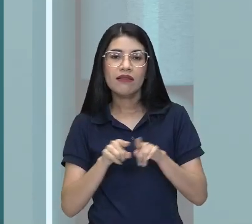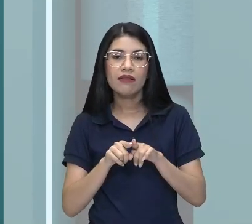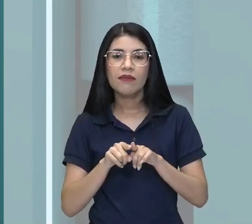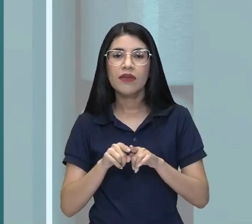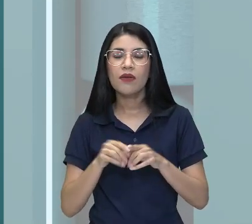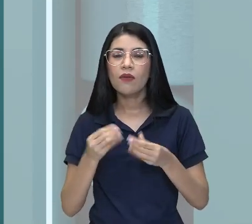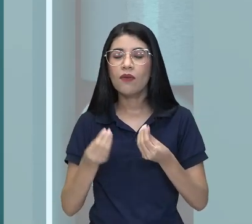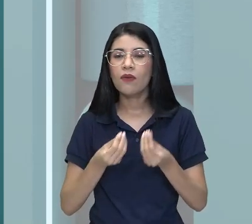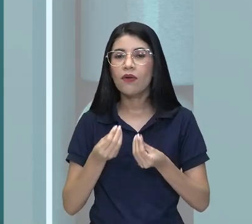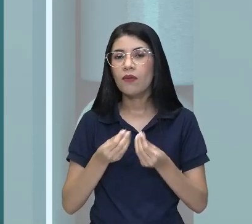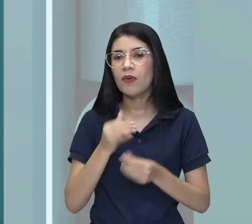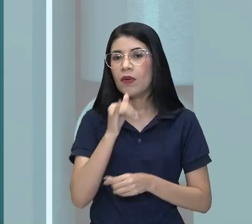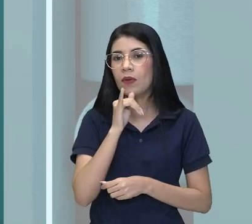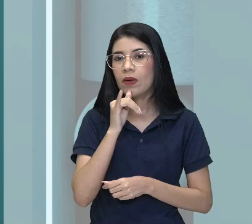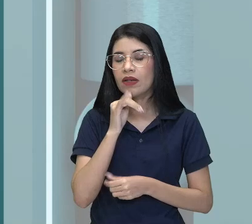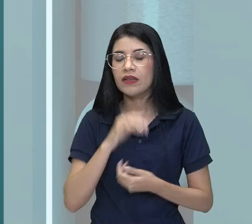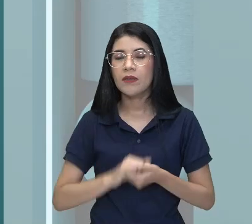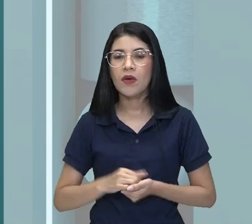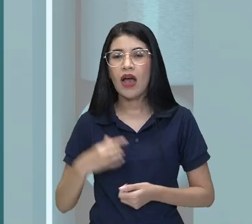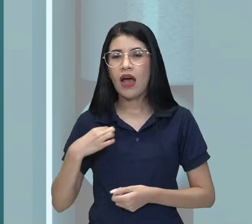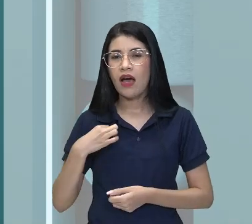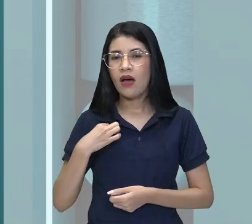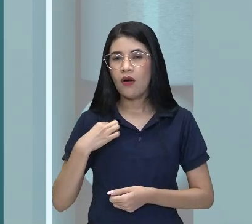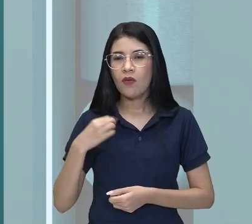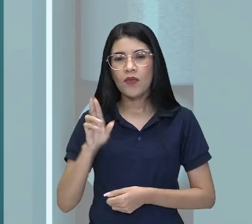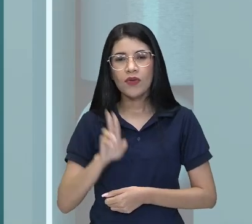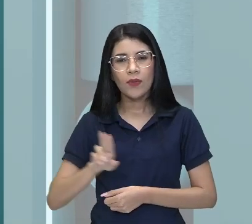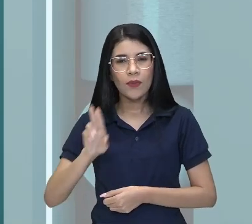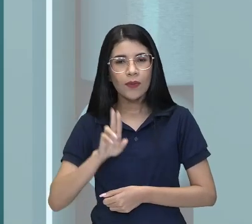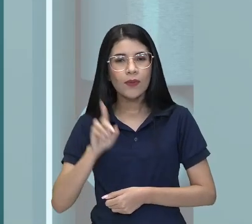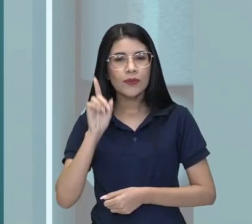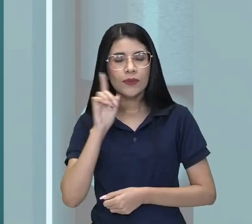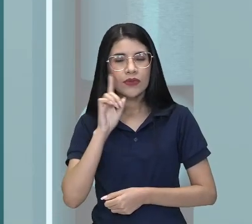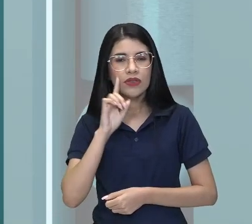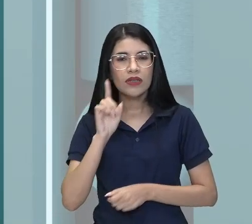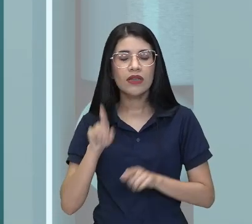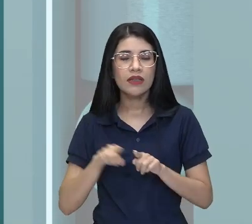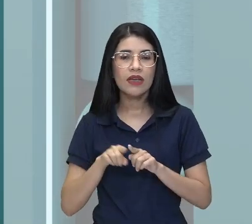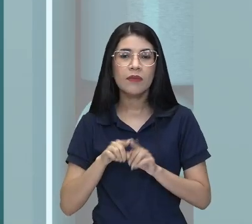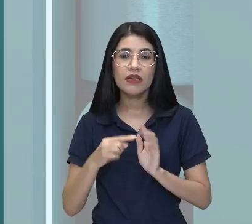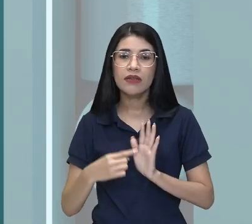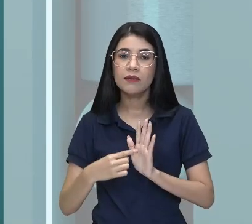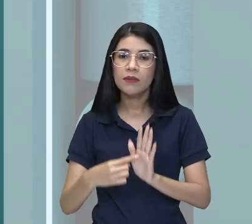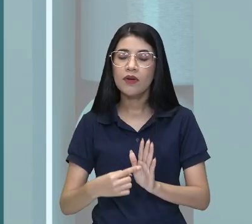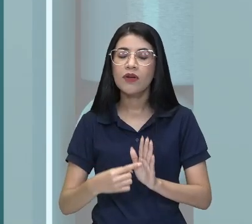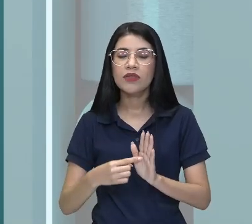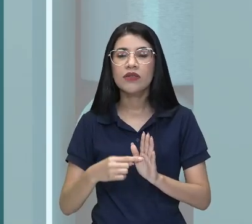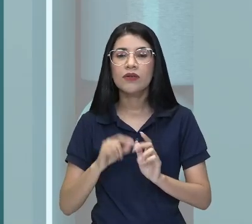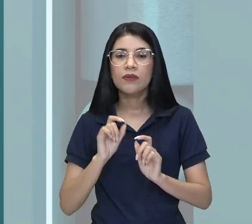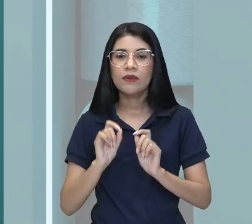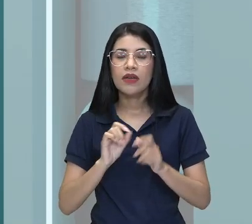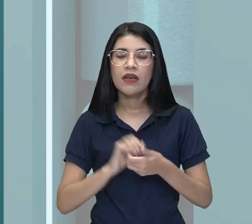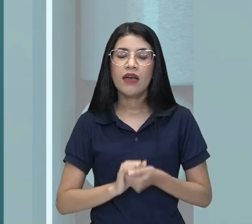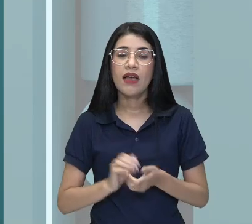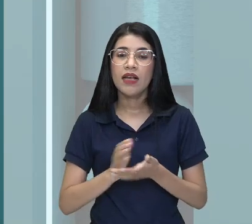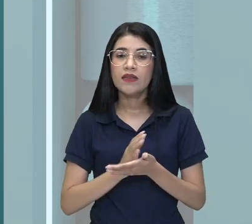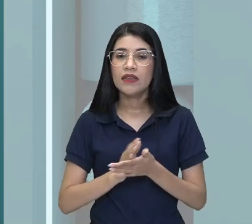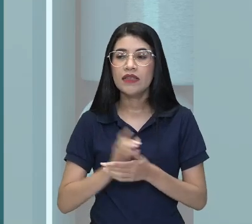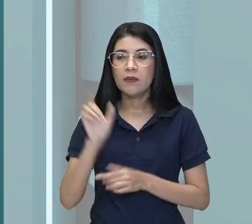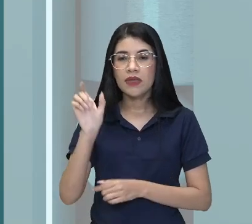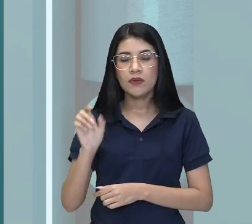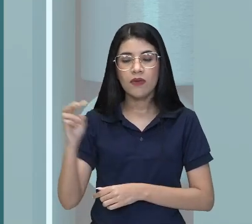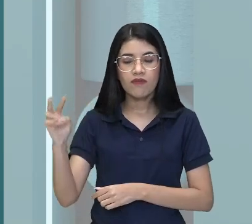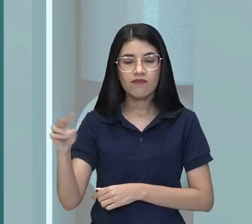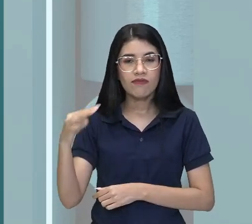como eu uso, vamos dizer, o meu figurino, a minha roupa, também ela comunica. Às vezes as pessoas só de ver como você se